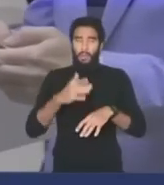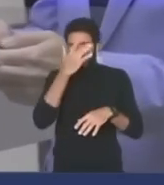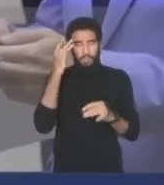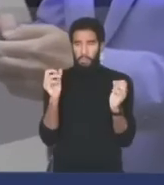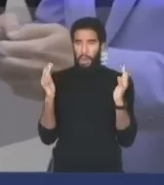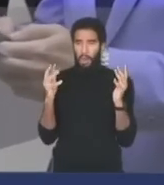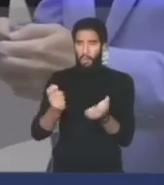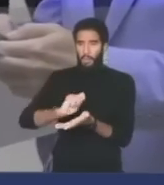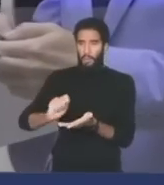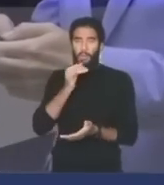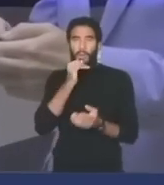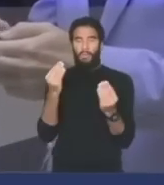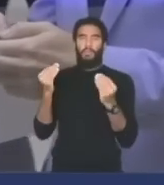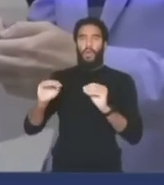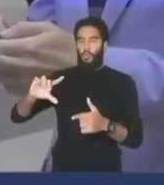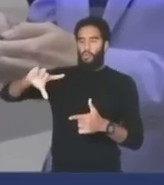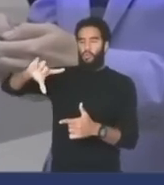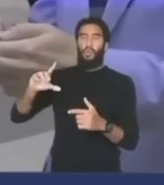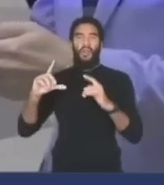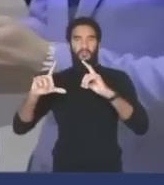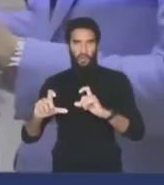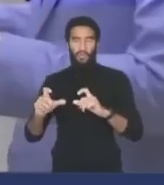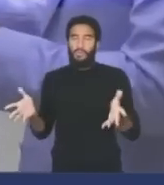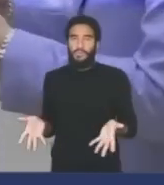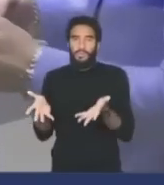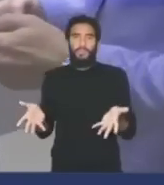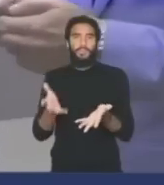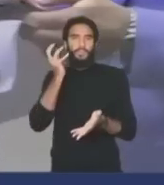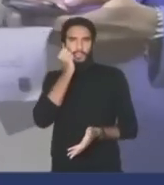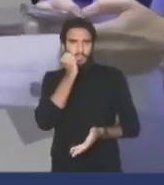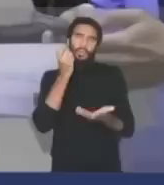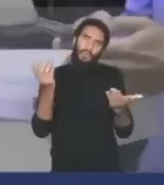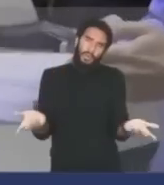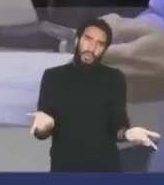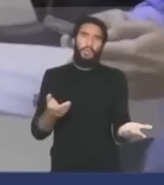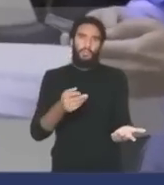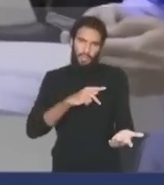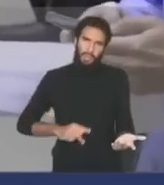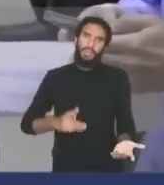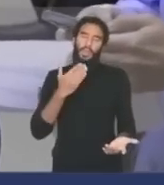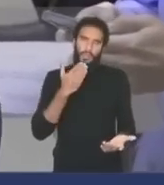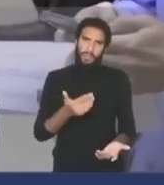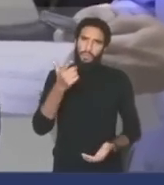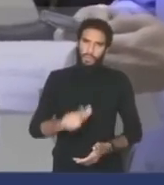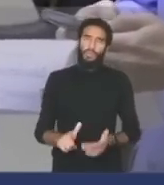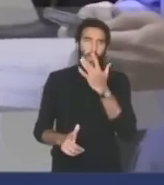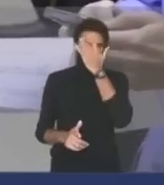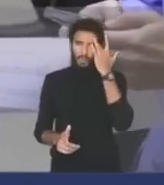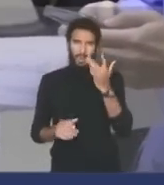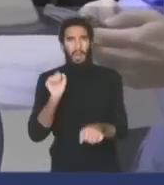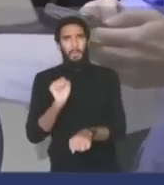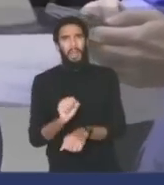uma foto de um animal incentivando, incitando a adoção. Senhor presidente, peço mais uma vez aqui aos parlamentares que parem com essa